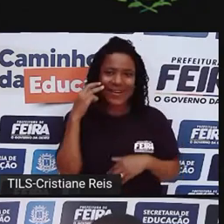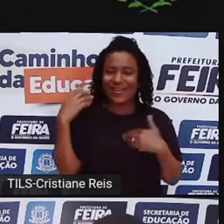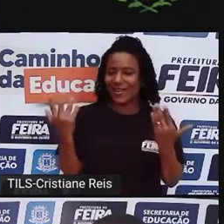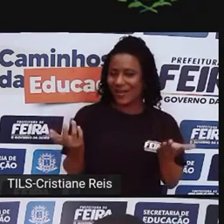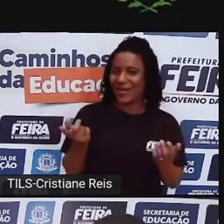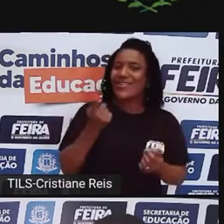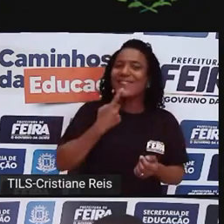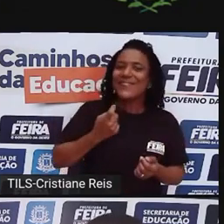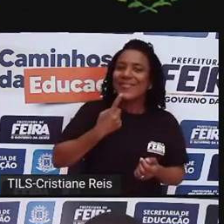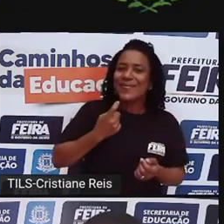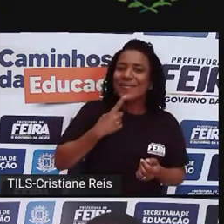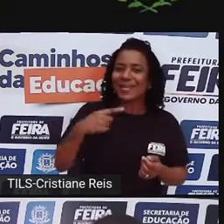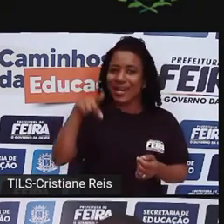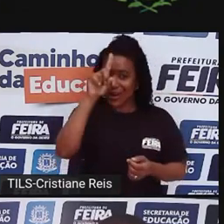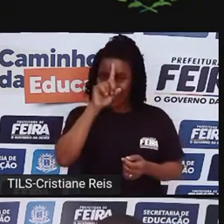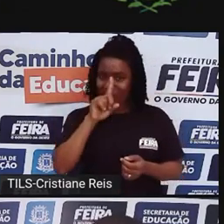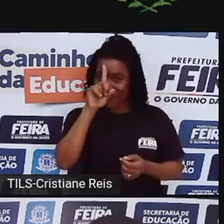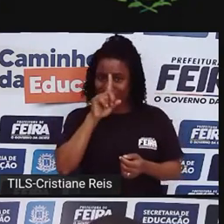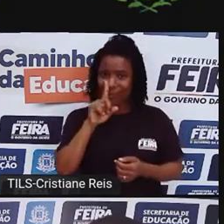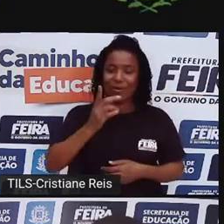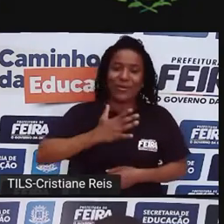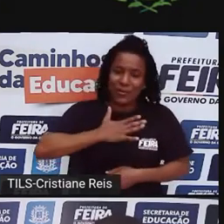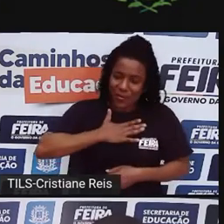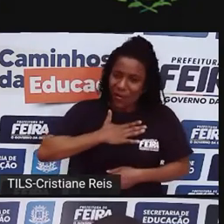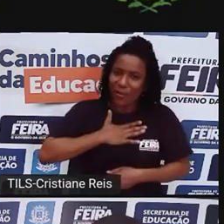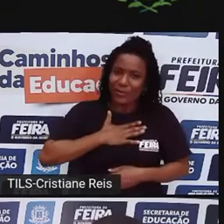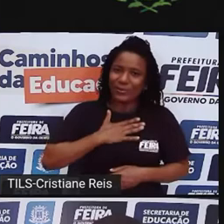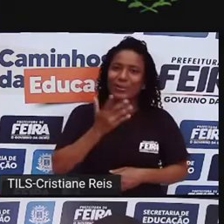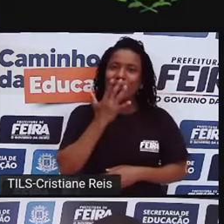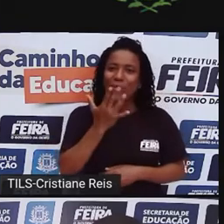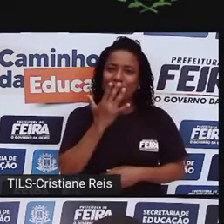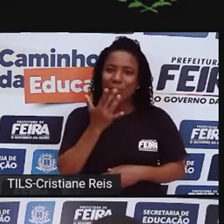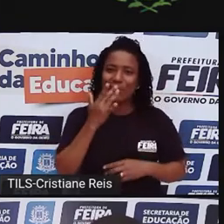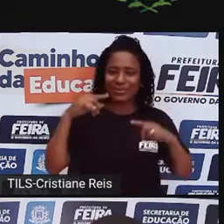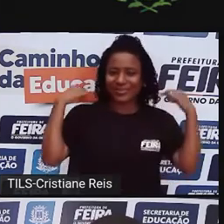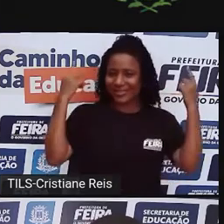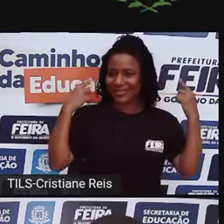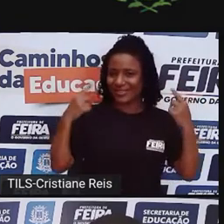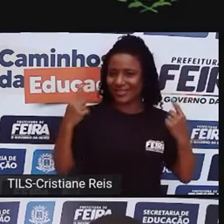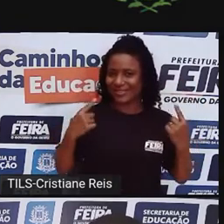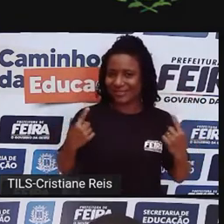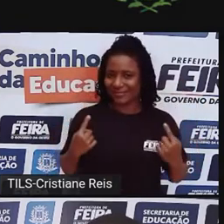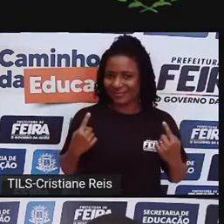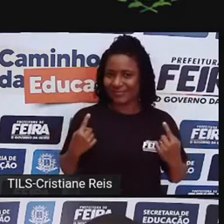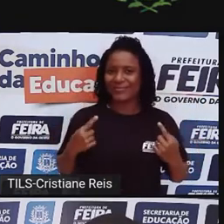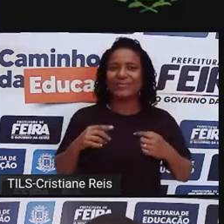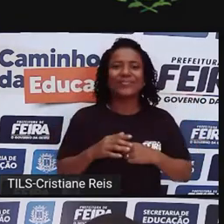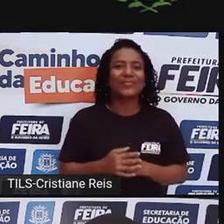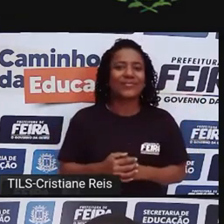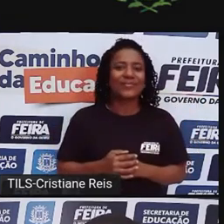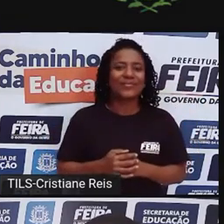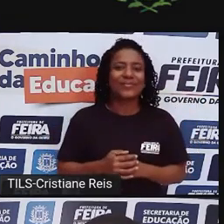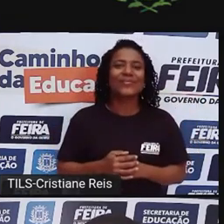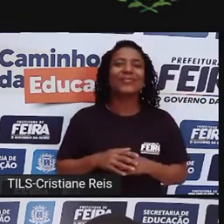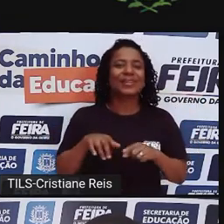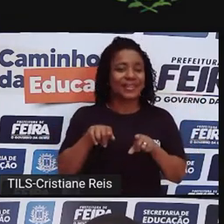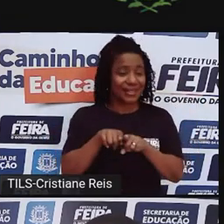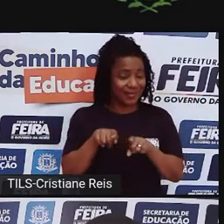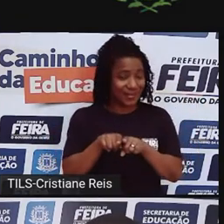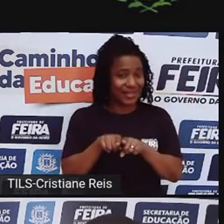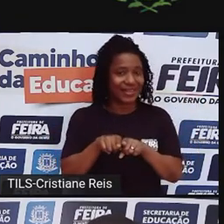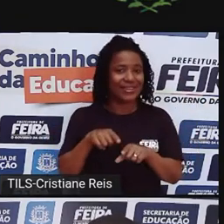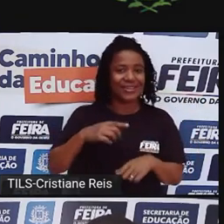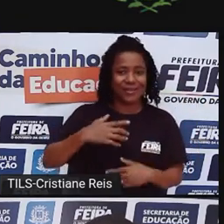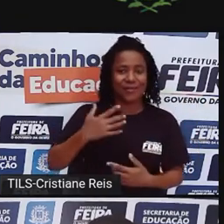loira. Então, eu gosto muito da estrutura do meu cabelo. Eu gosto também de mudar para poder ver diferentes